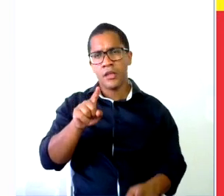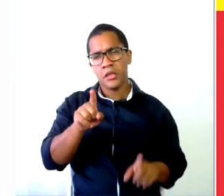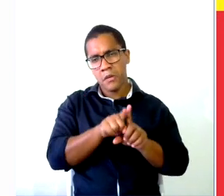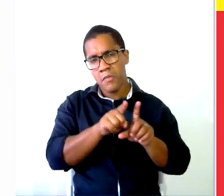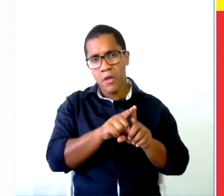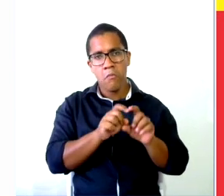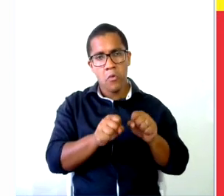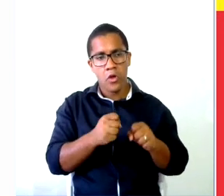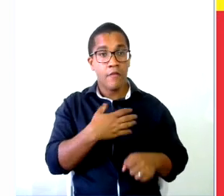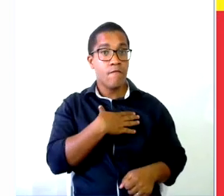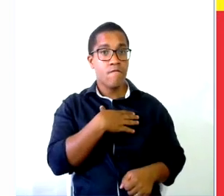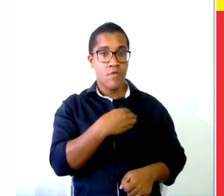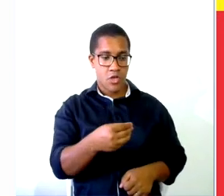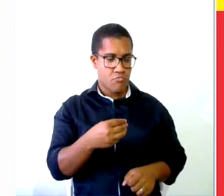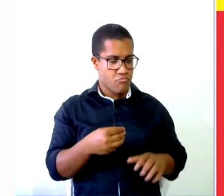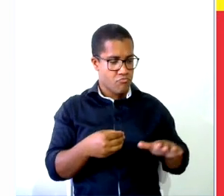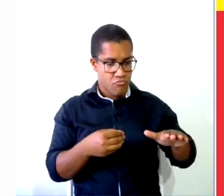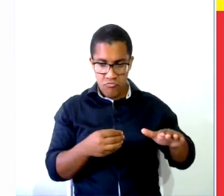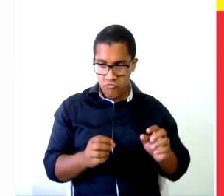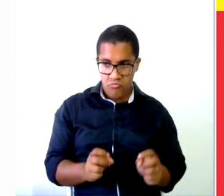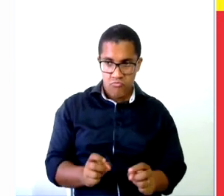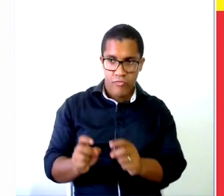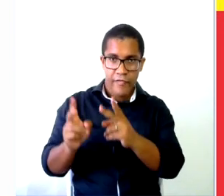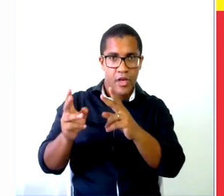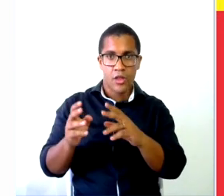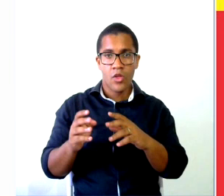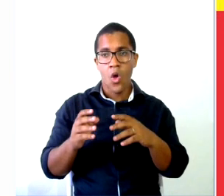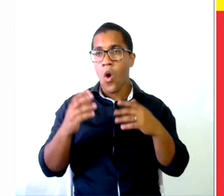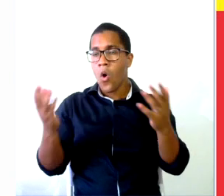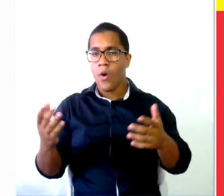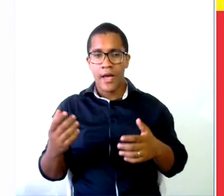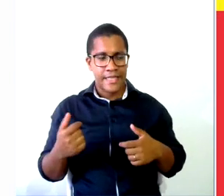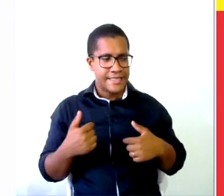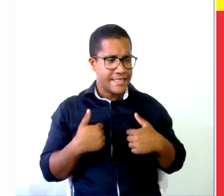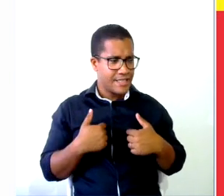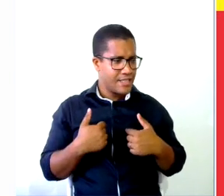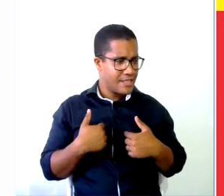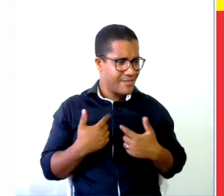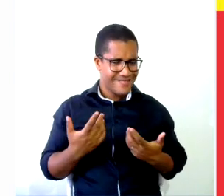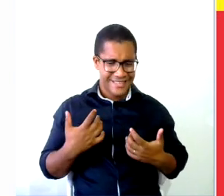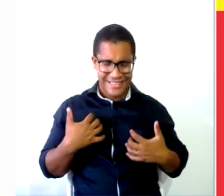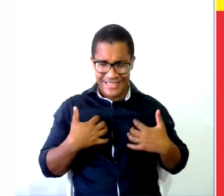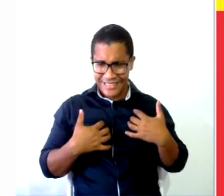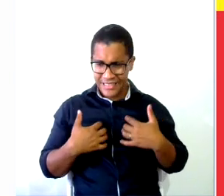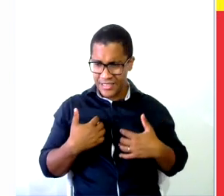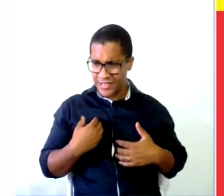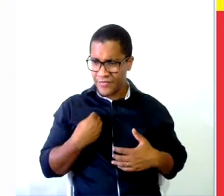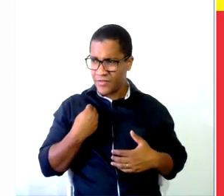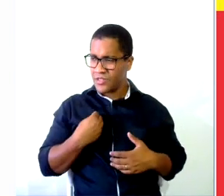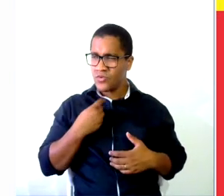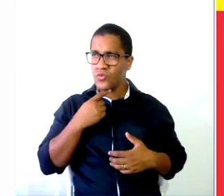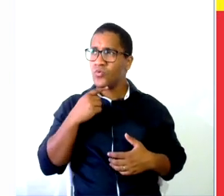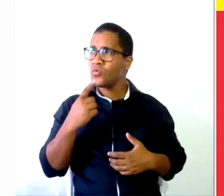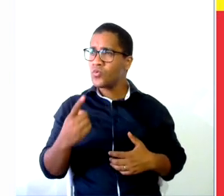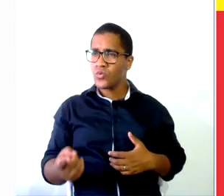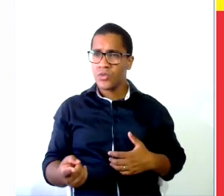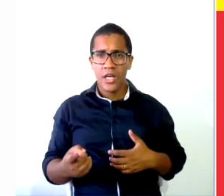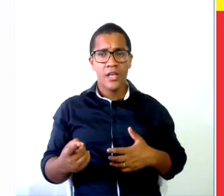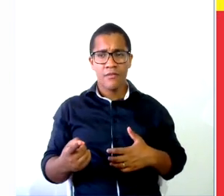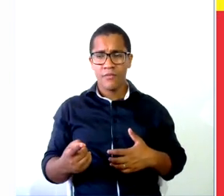da própria pessoa para poder sobreviver. Método a que recorria, né, os